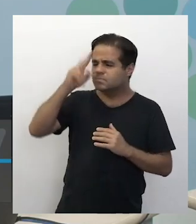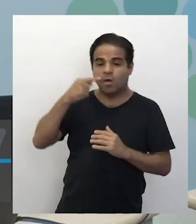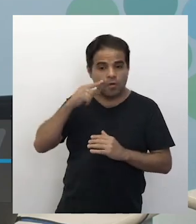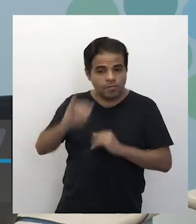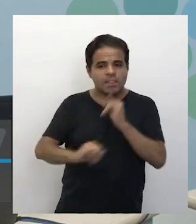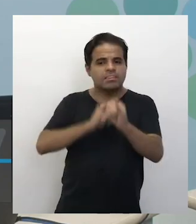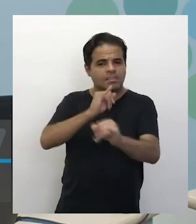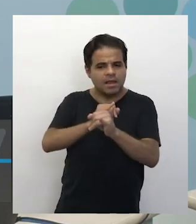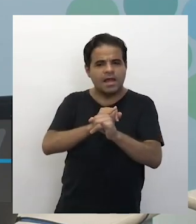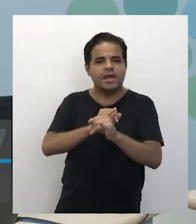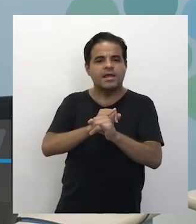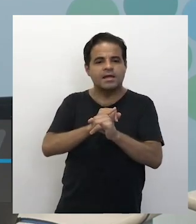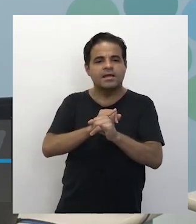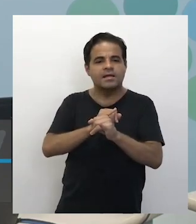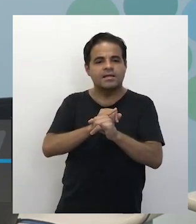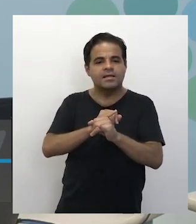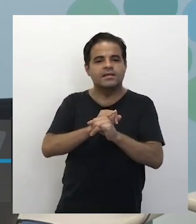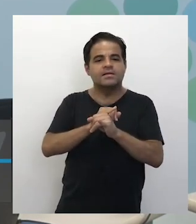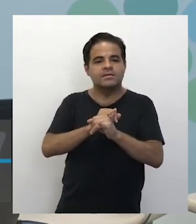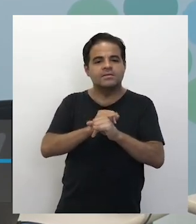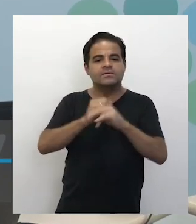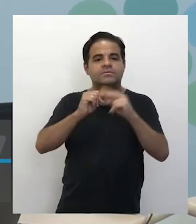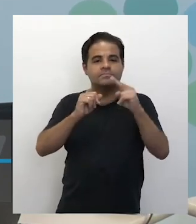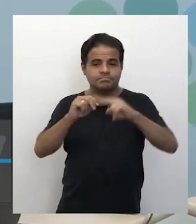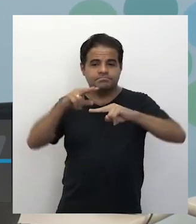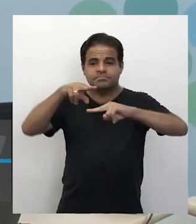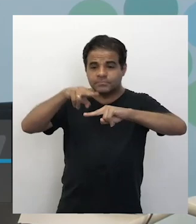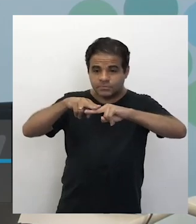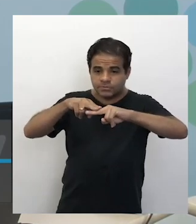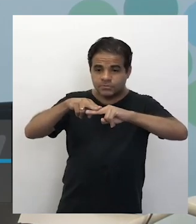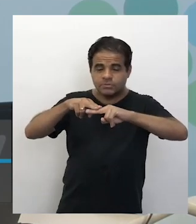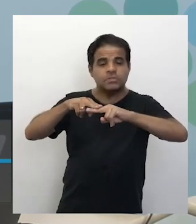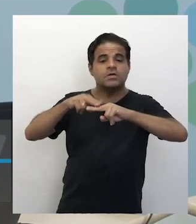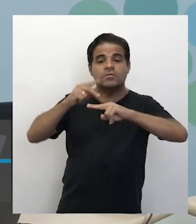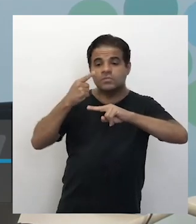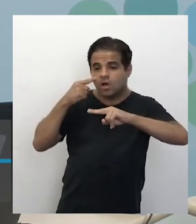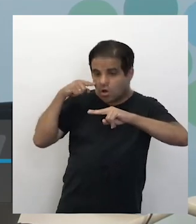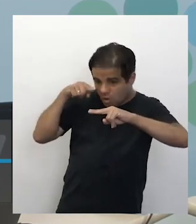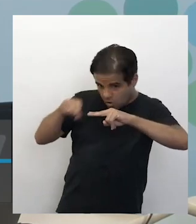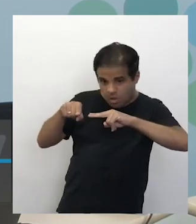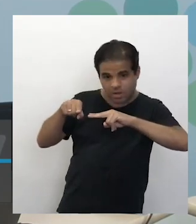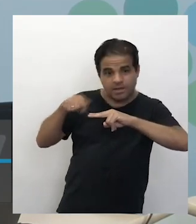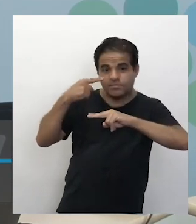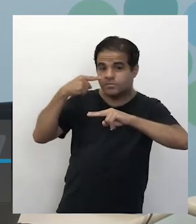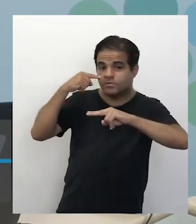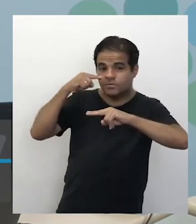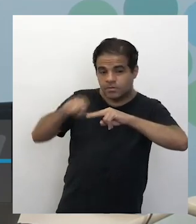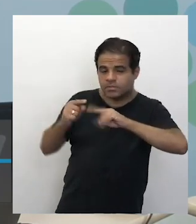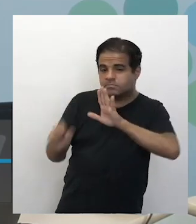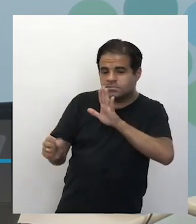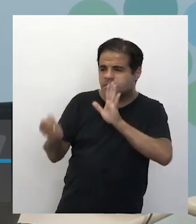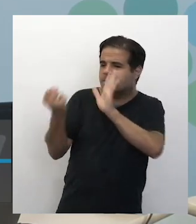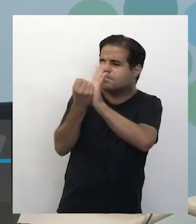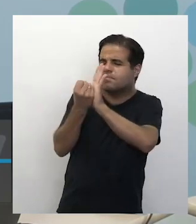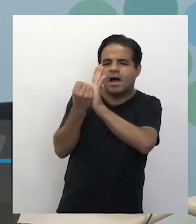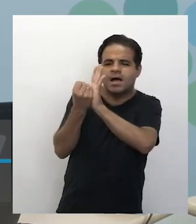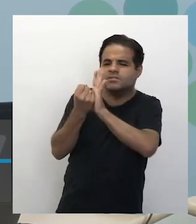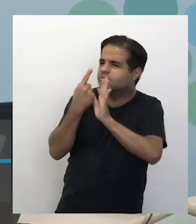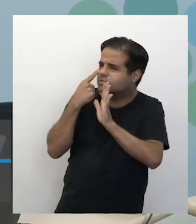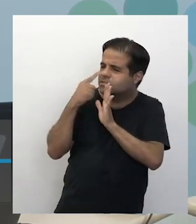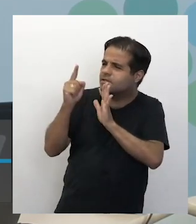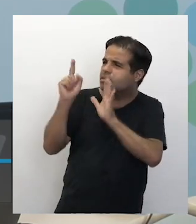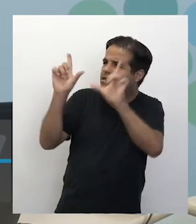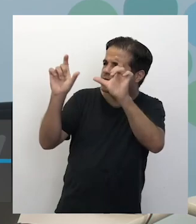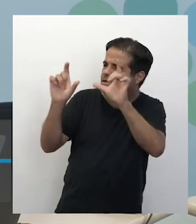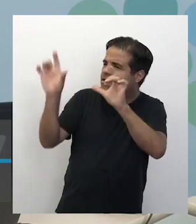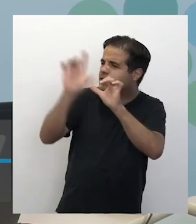vez, são 2 bloquinhos de montar, um em cima do outro assim. Então você olha para essa imagem e você vê, são